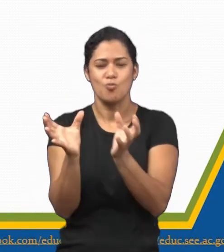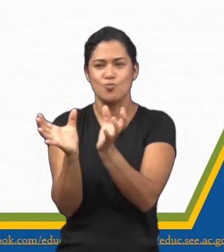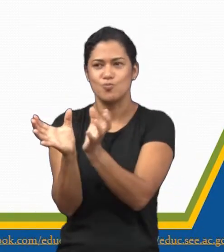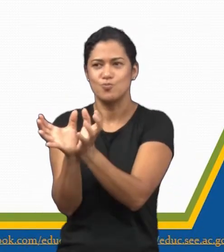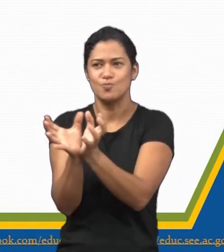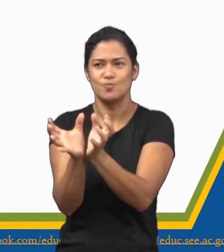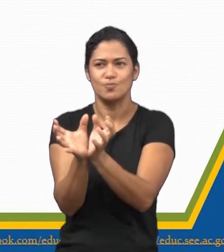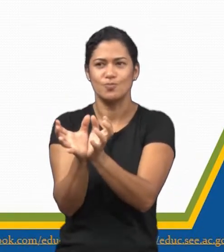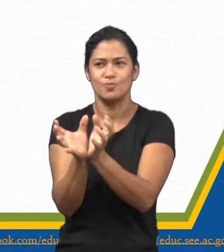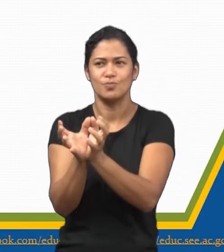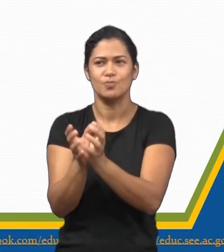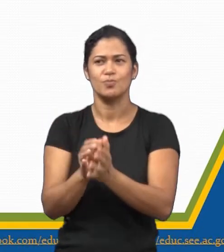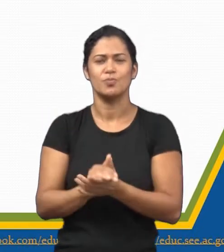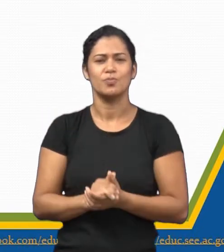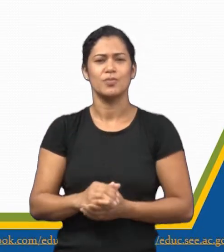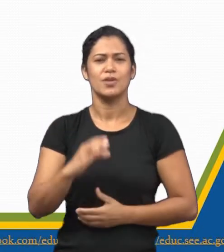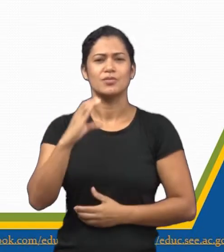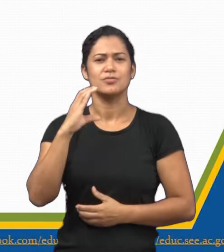comunidade?